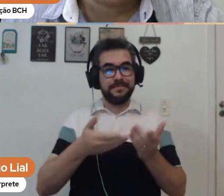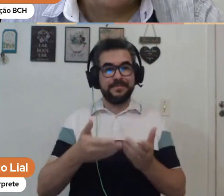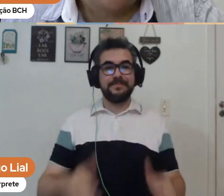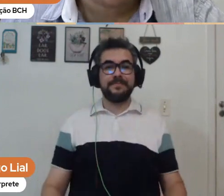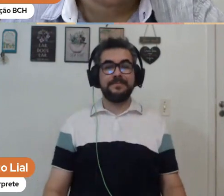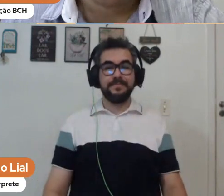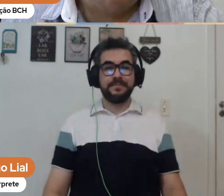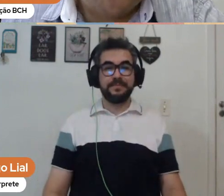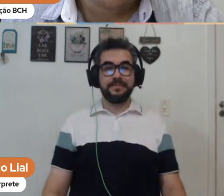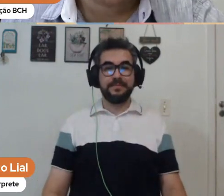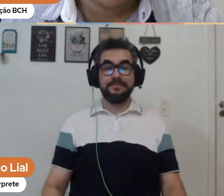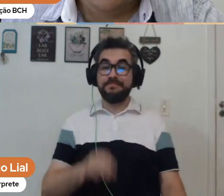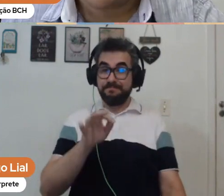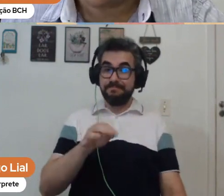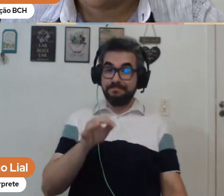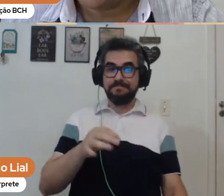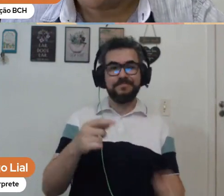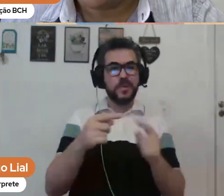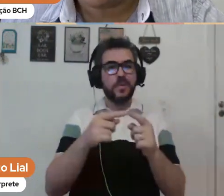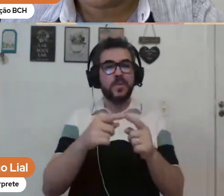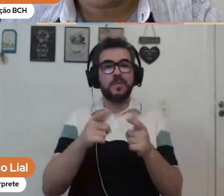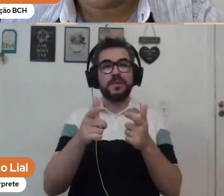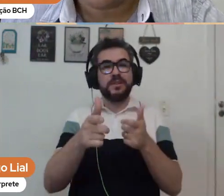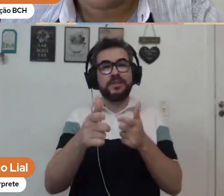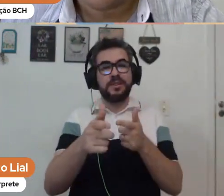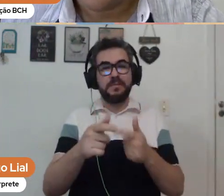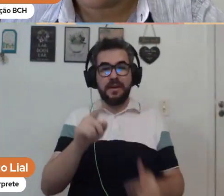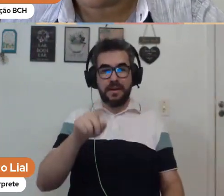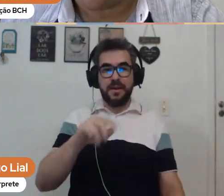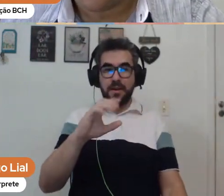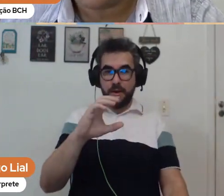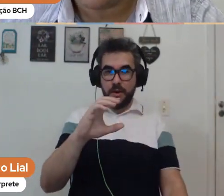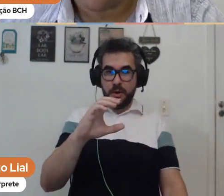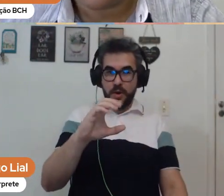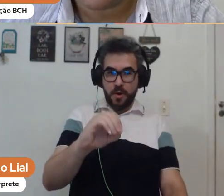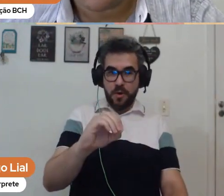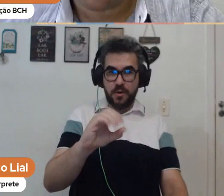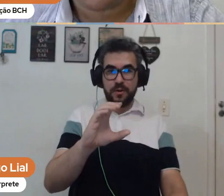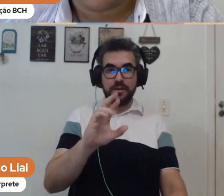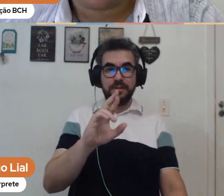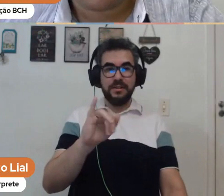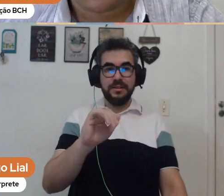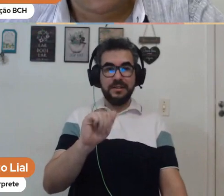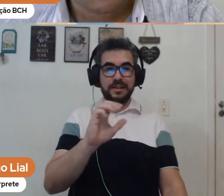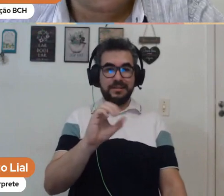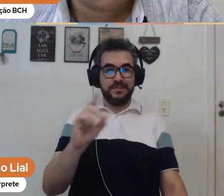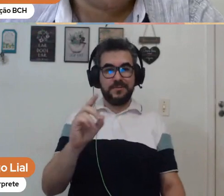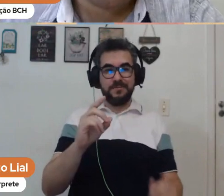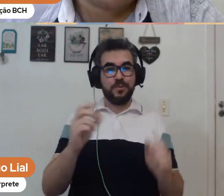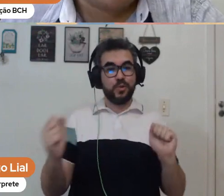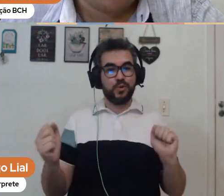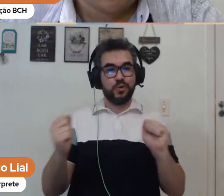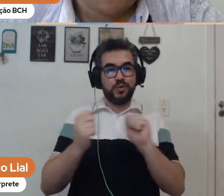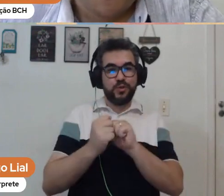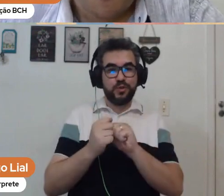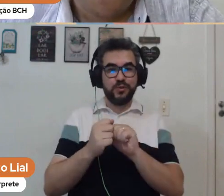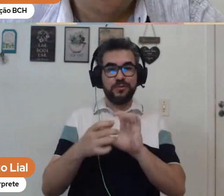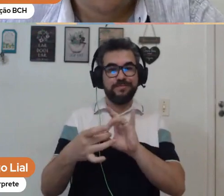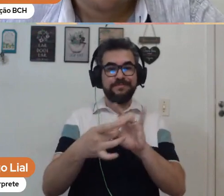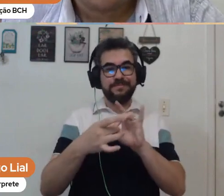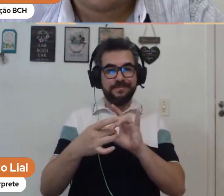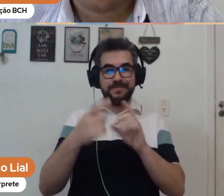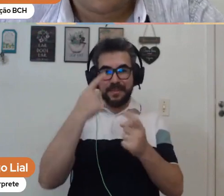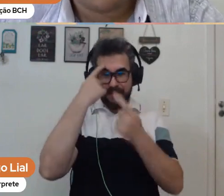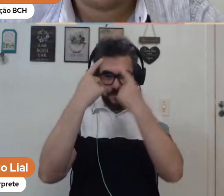então, pela cocriação. Muito aqui, sim, durante, sim, esse semestre na UFC. Obrigado, Cris. Obrigado,